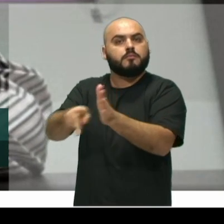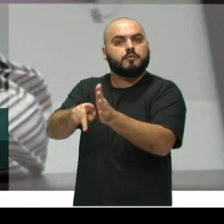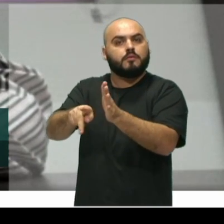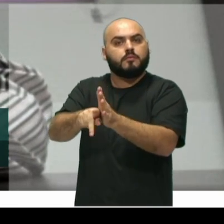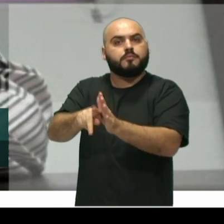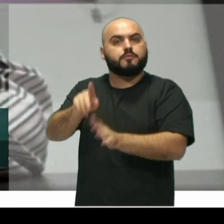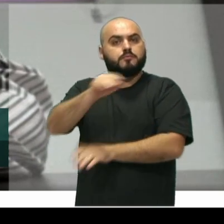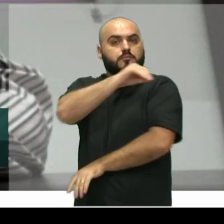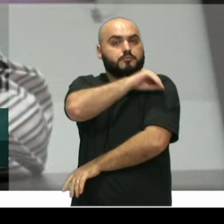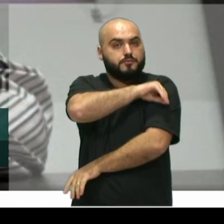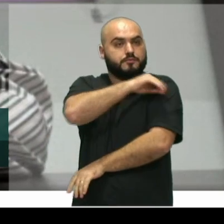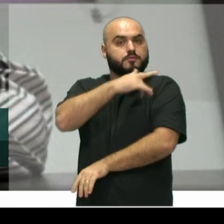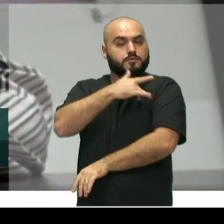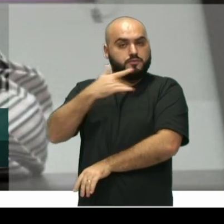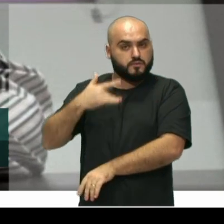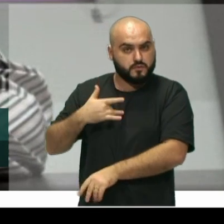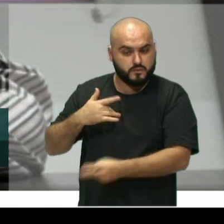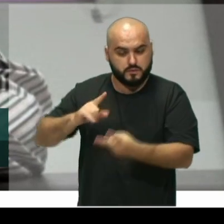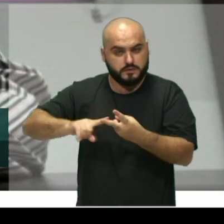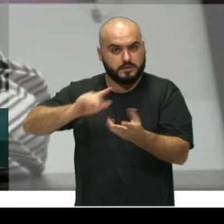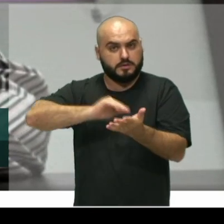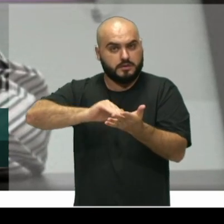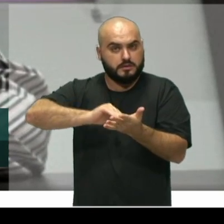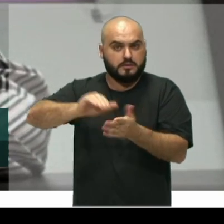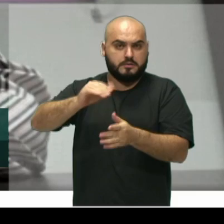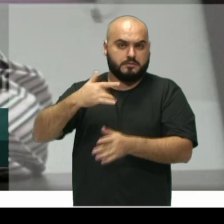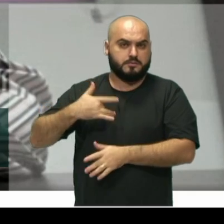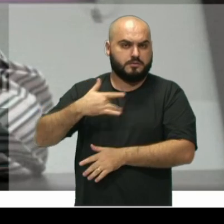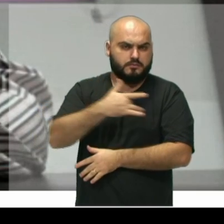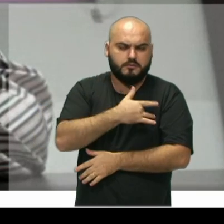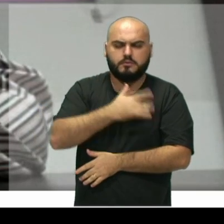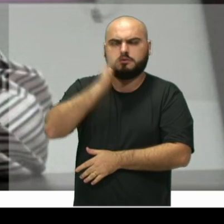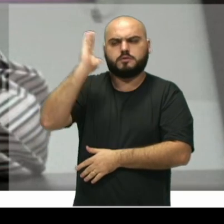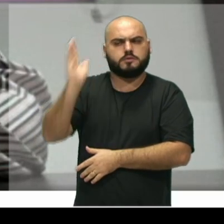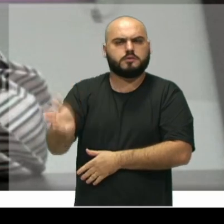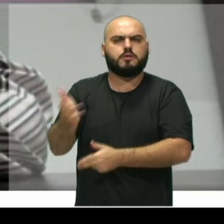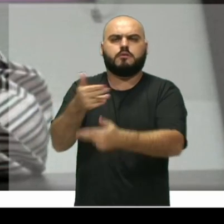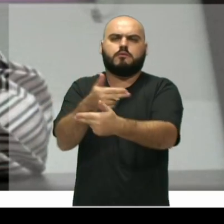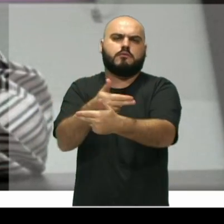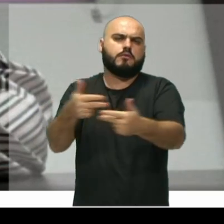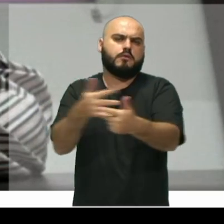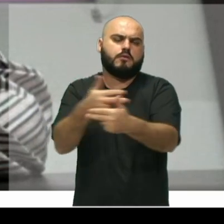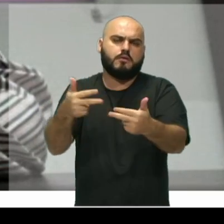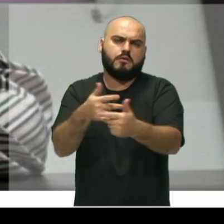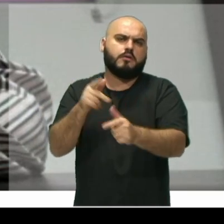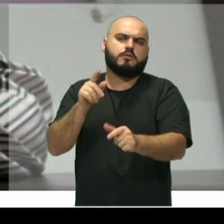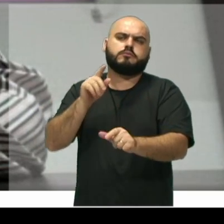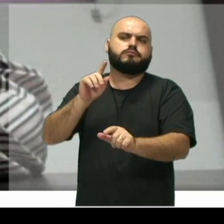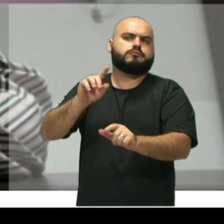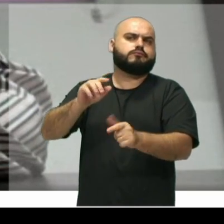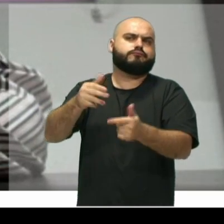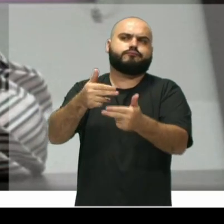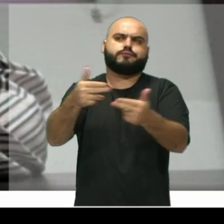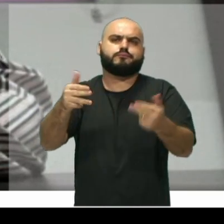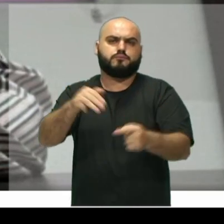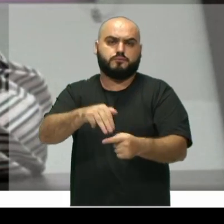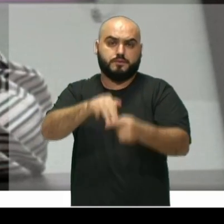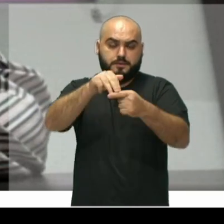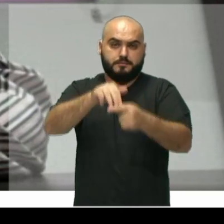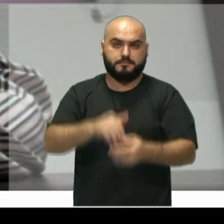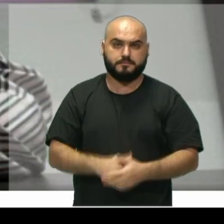própria Secretaria de Saúde, e outras também que já foram e funcionar em outros municípios. Então, nós temos a que